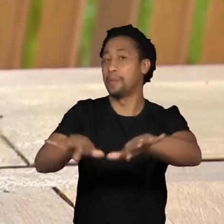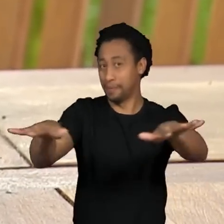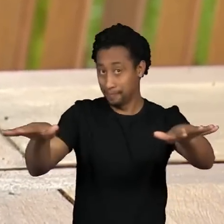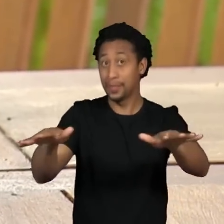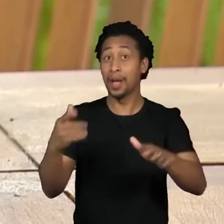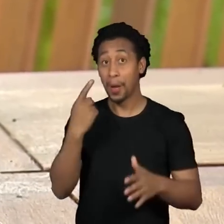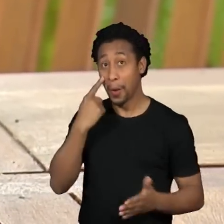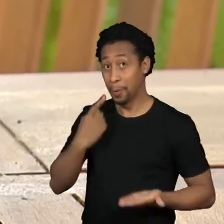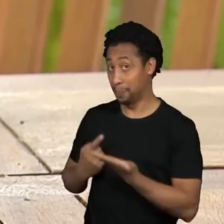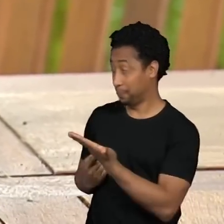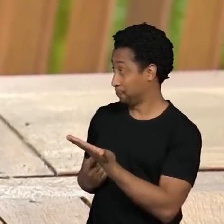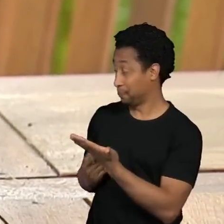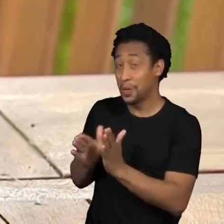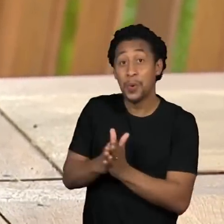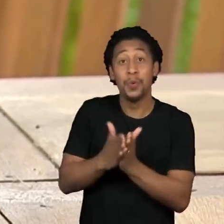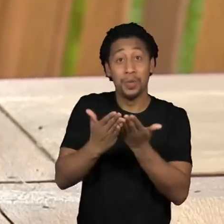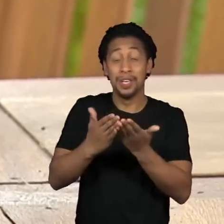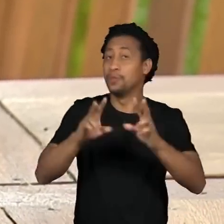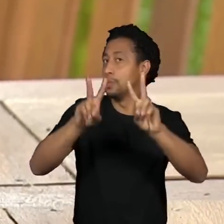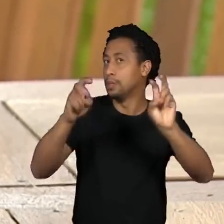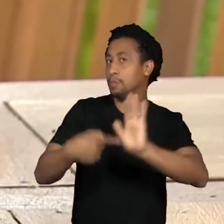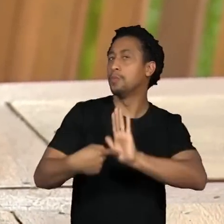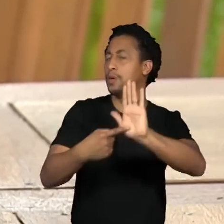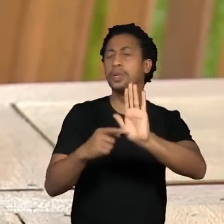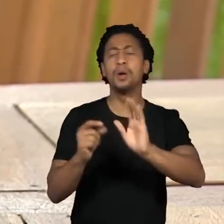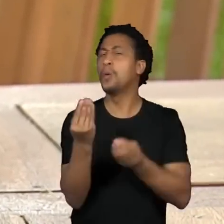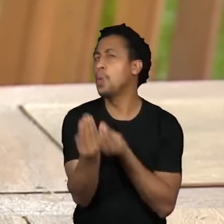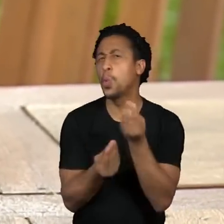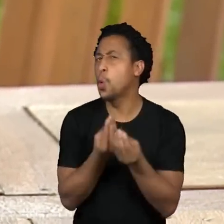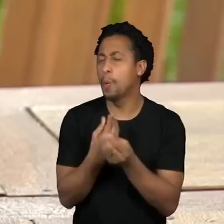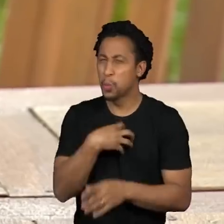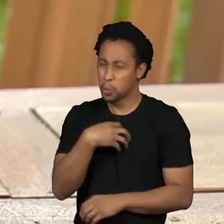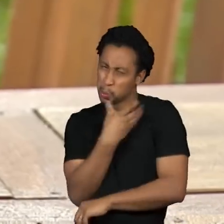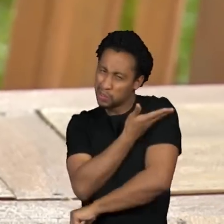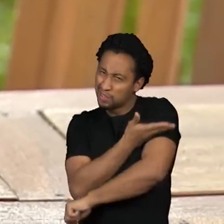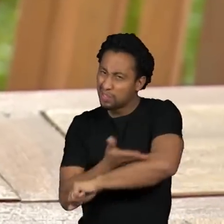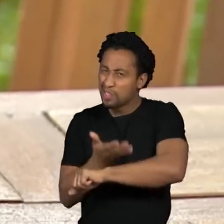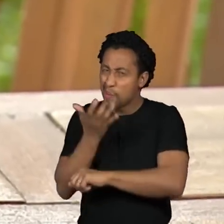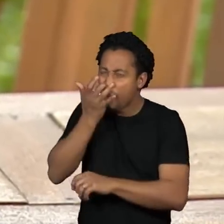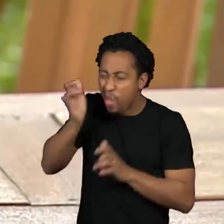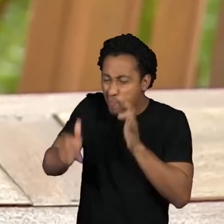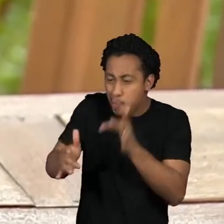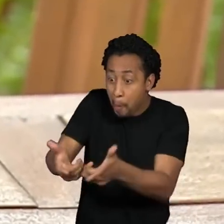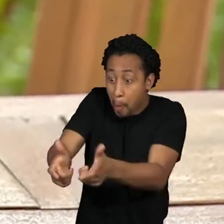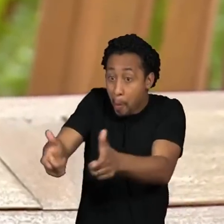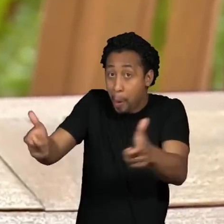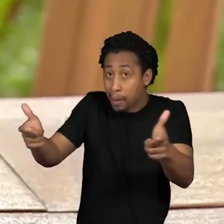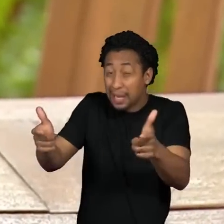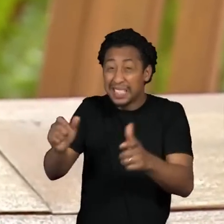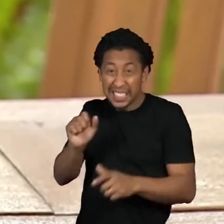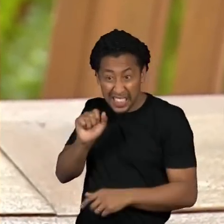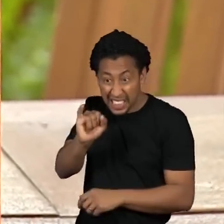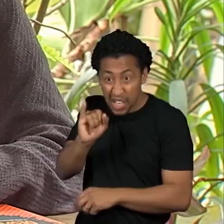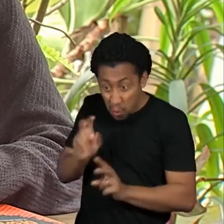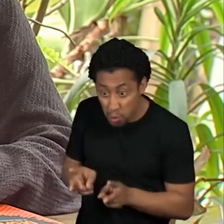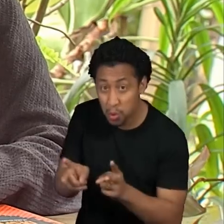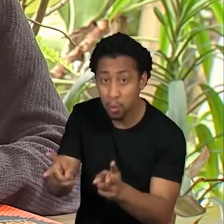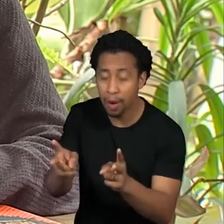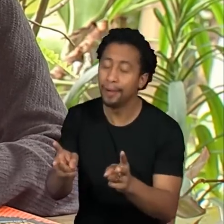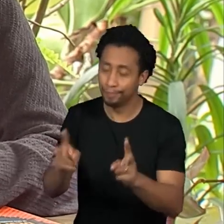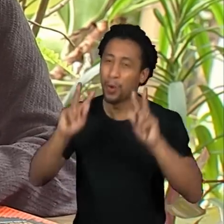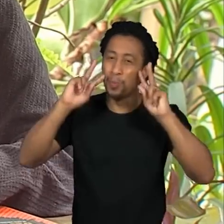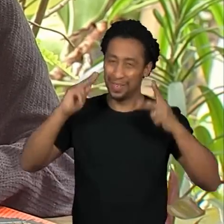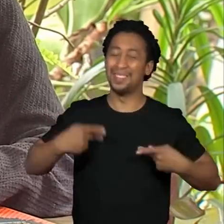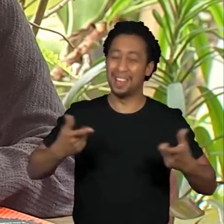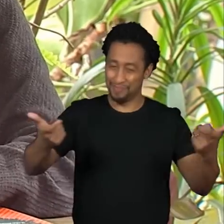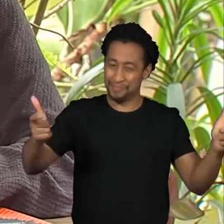livro O que é a cultura do desperdício? Se não interromper, é a gente que acaba. Acho que a cultura